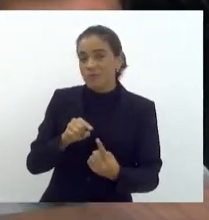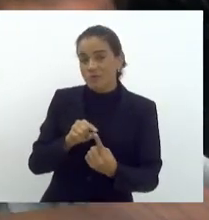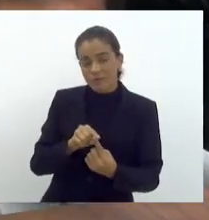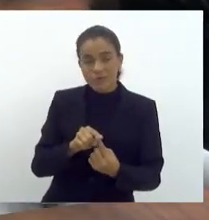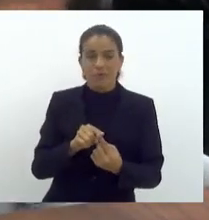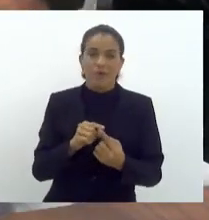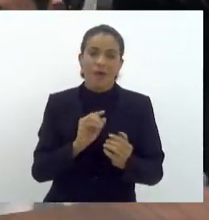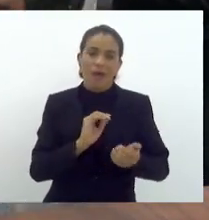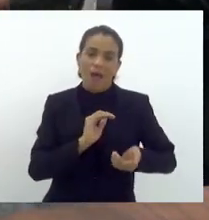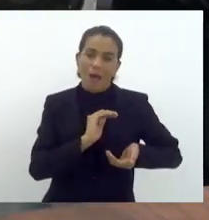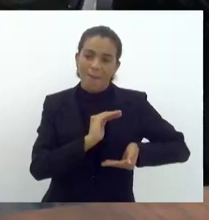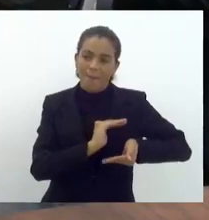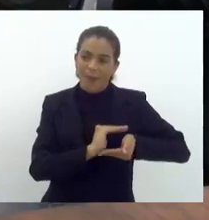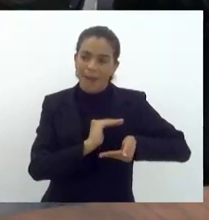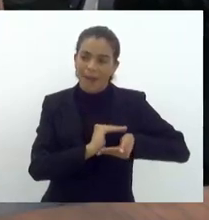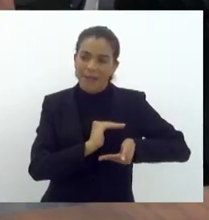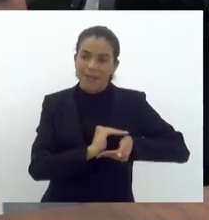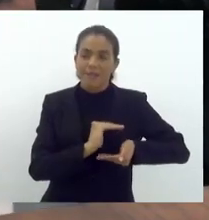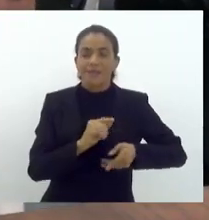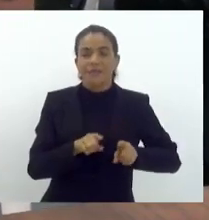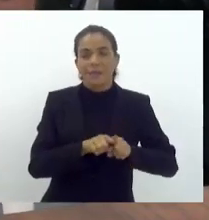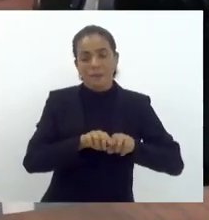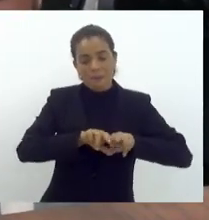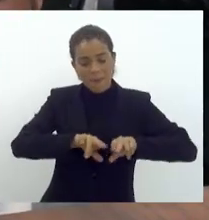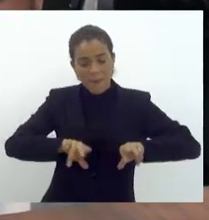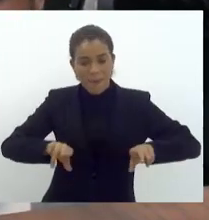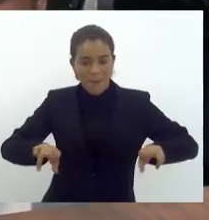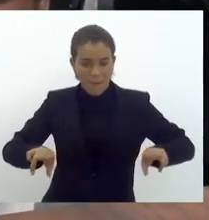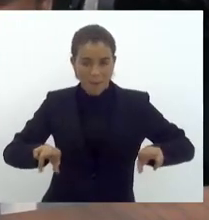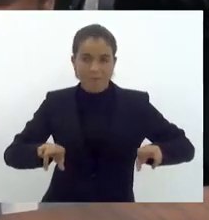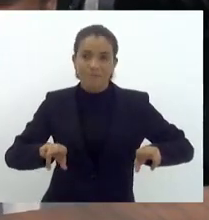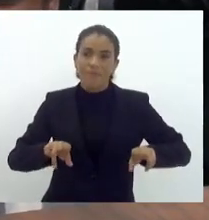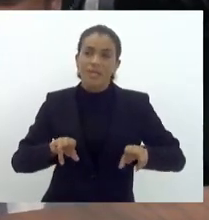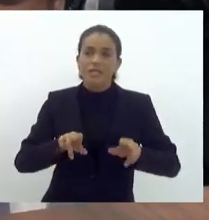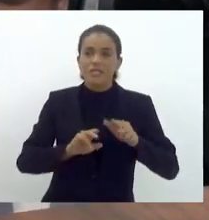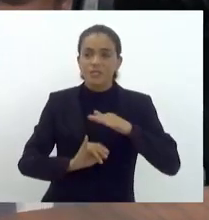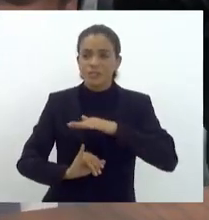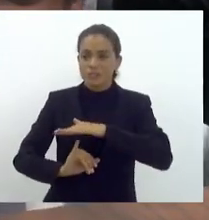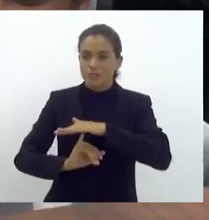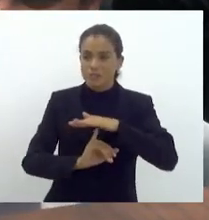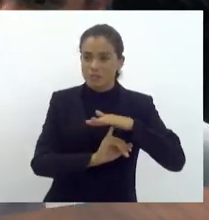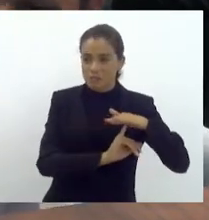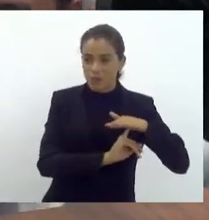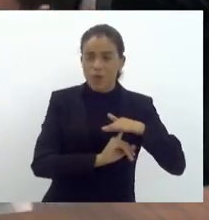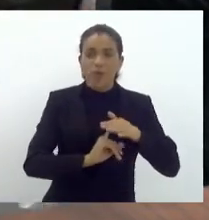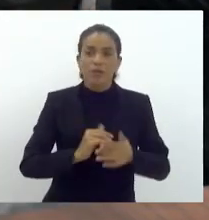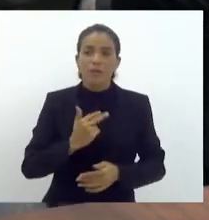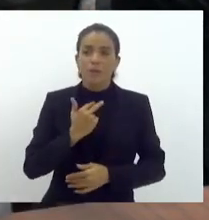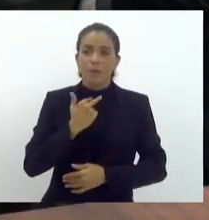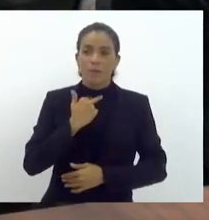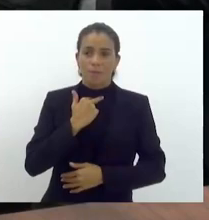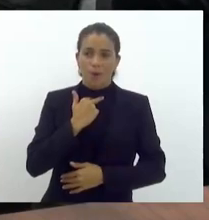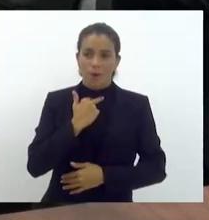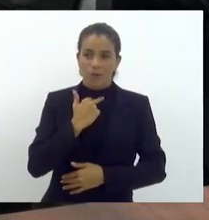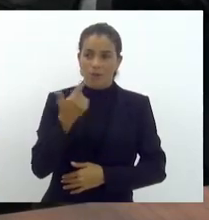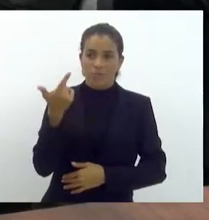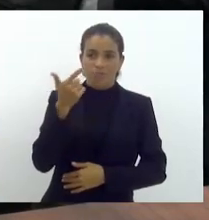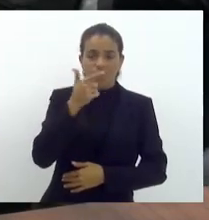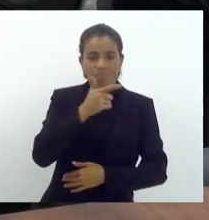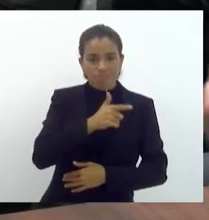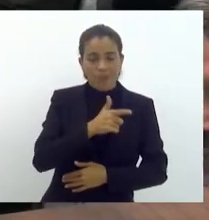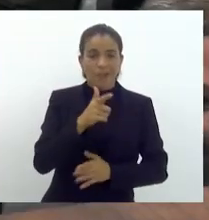a pai a fé as associações e diversas instituições que não poderão ser contempladas